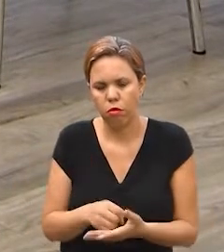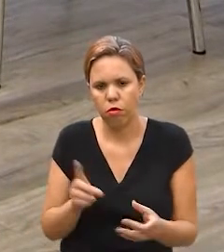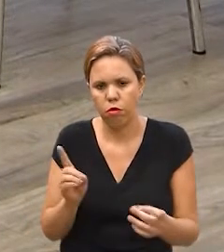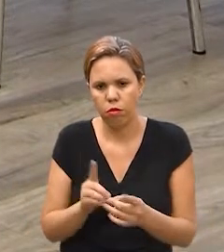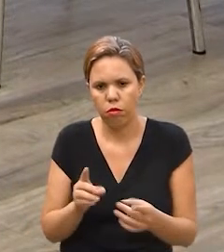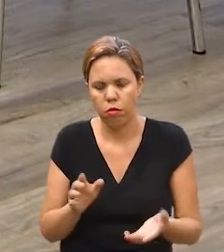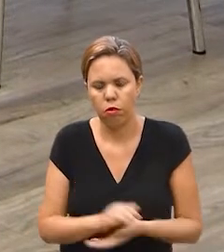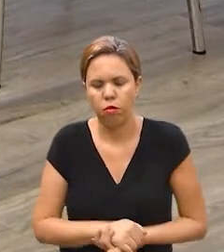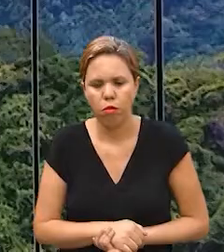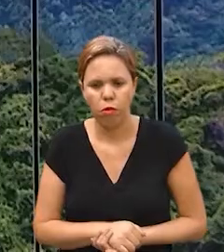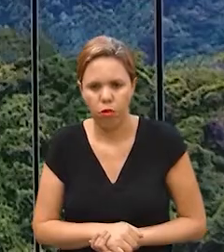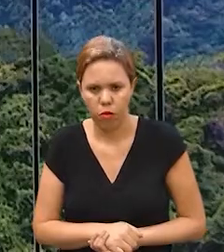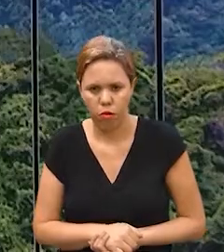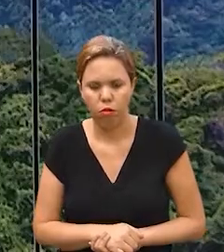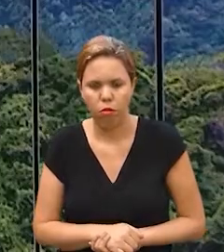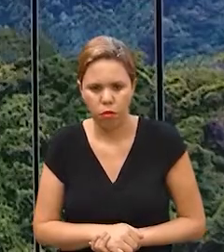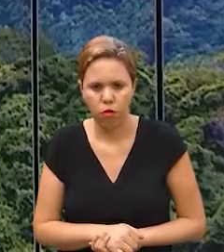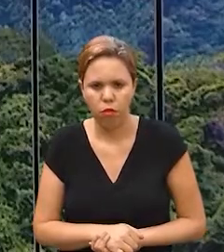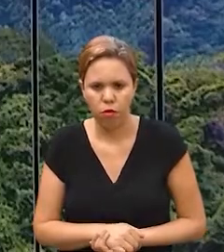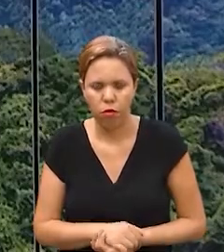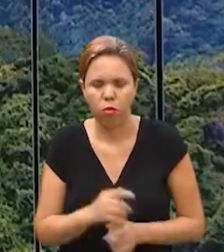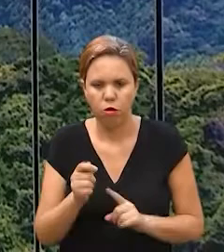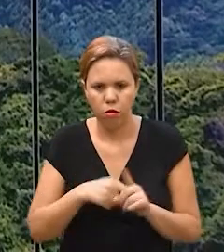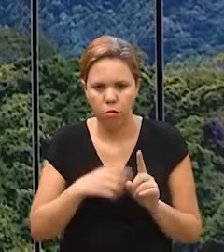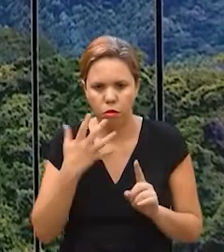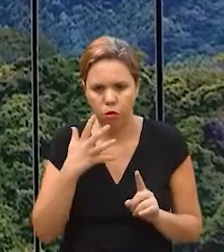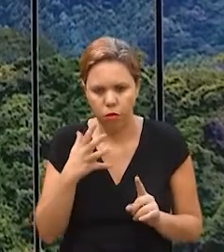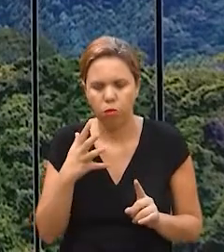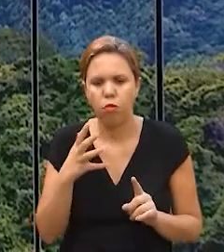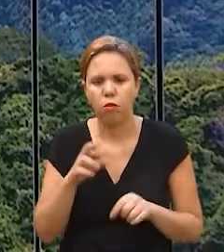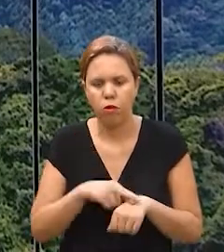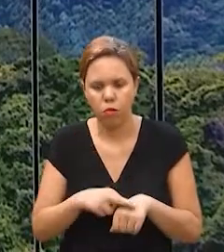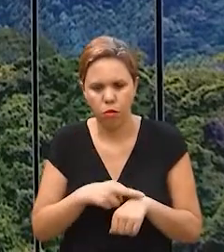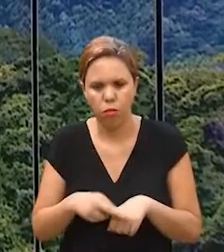foram identificadas na campanha do Fevereiro Violeta,